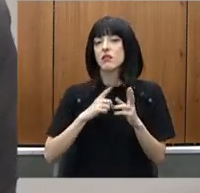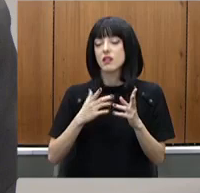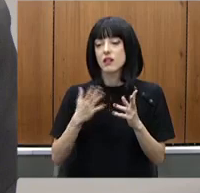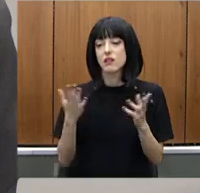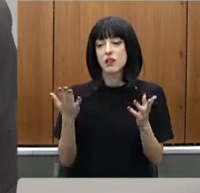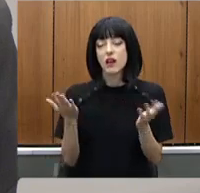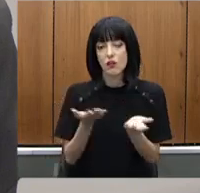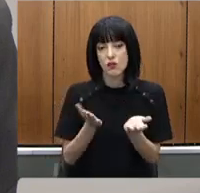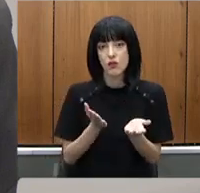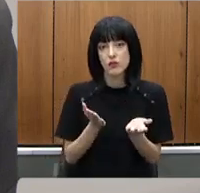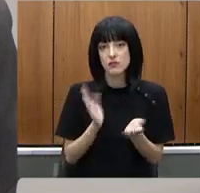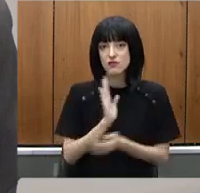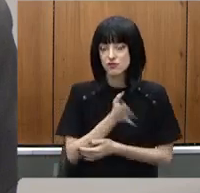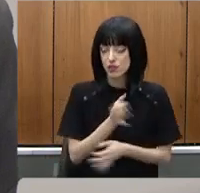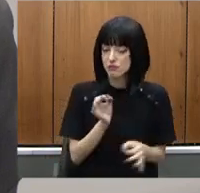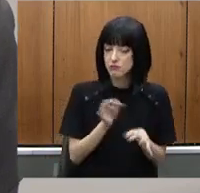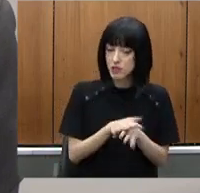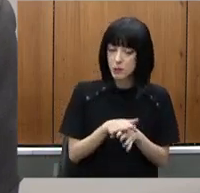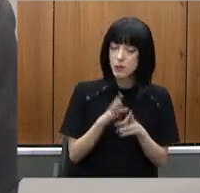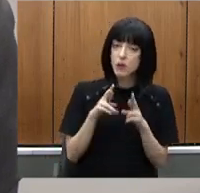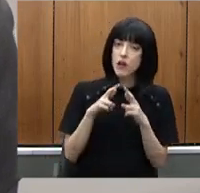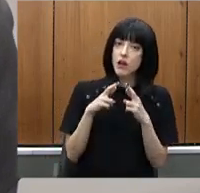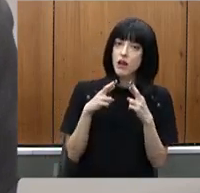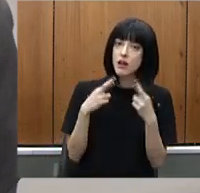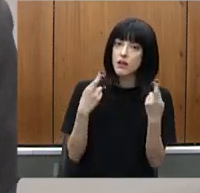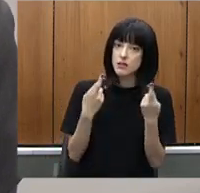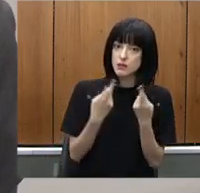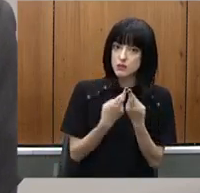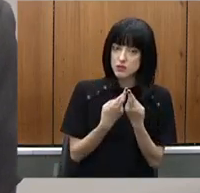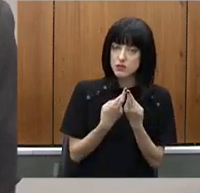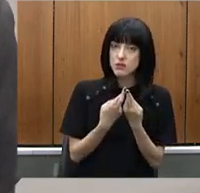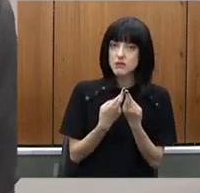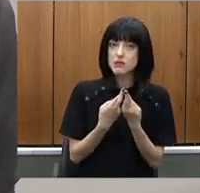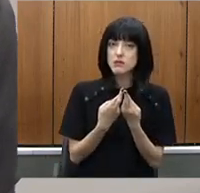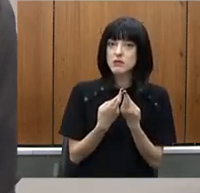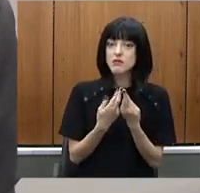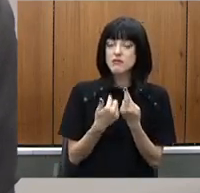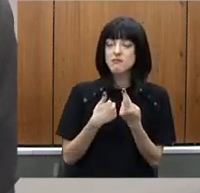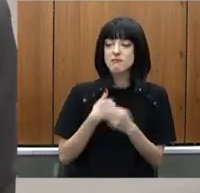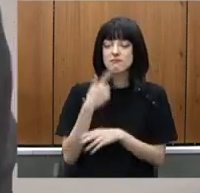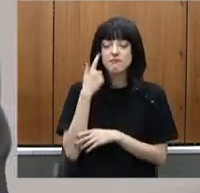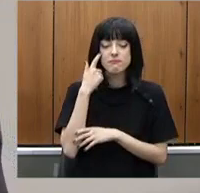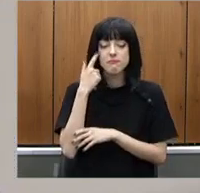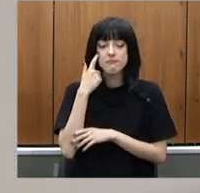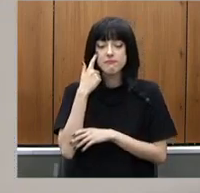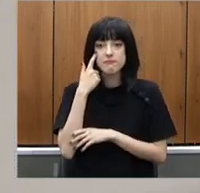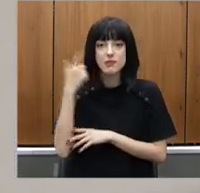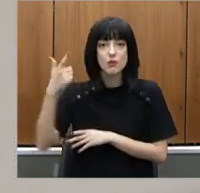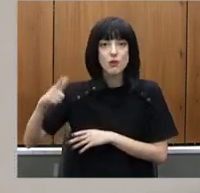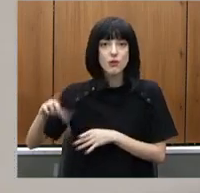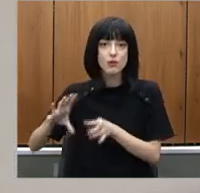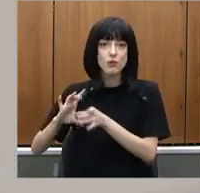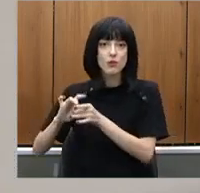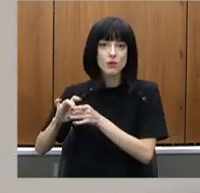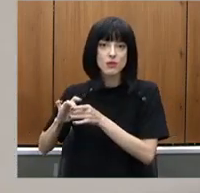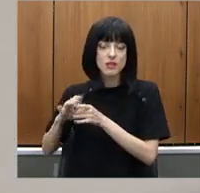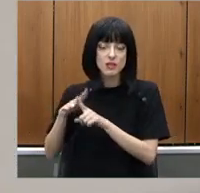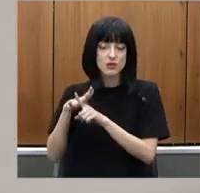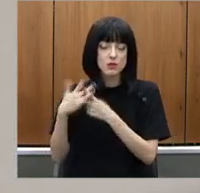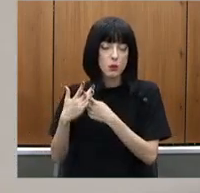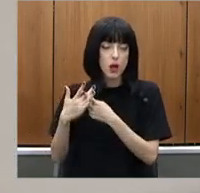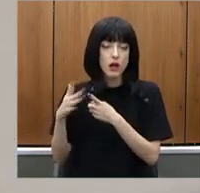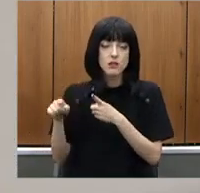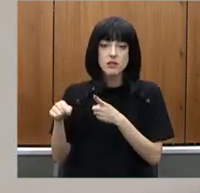situação em outra situação eu suspenderia os trabalhos